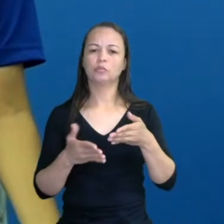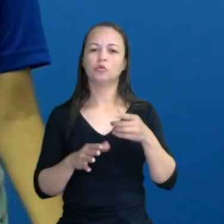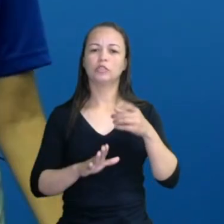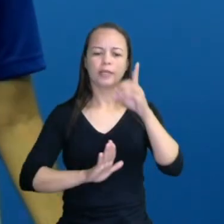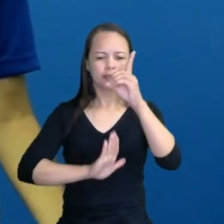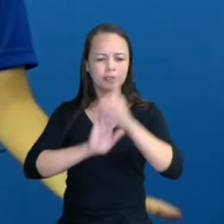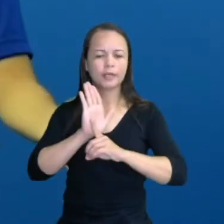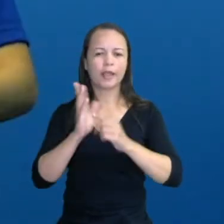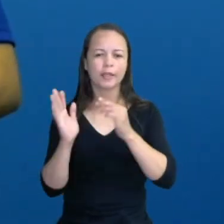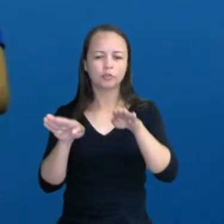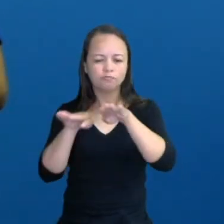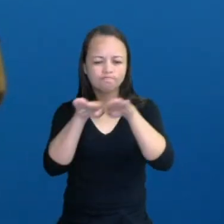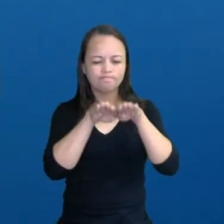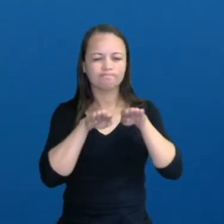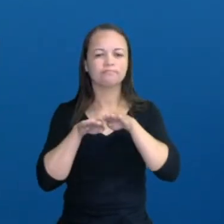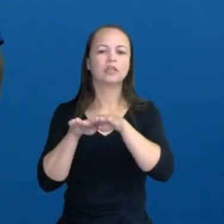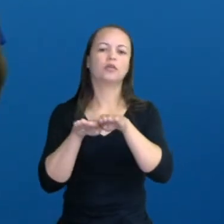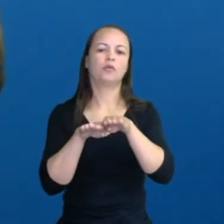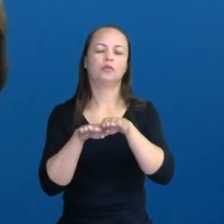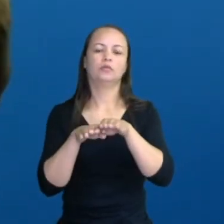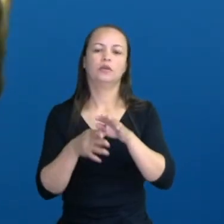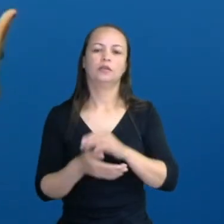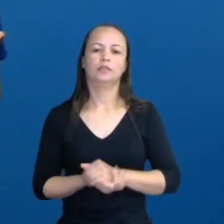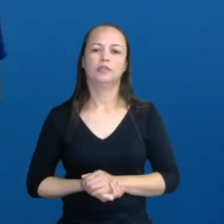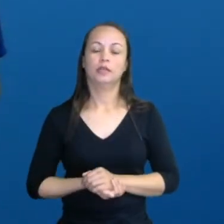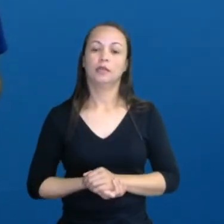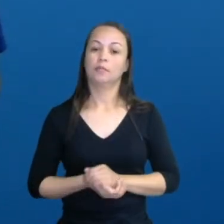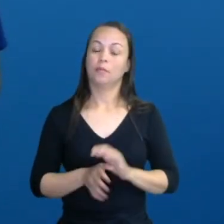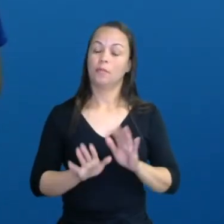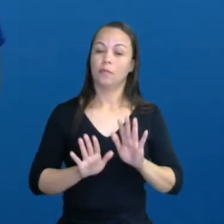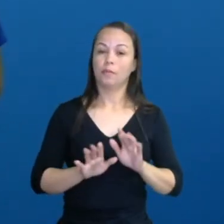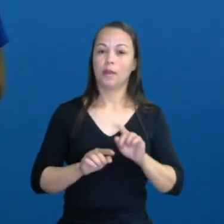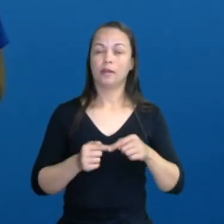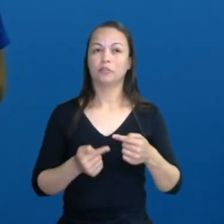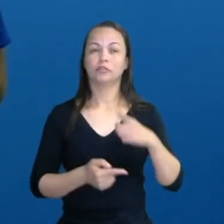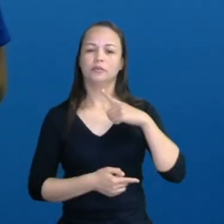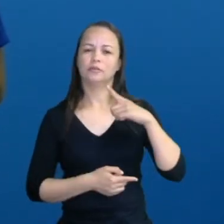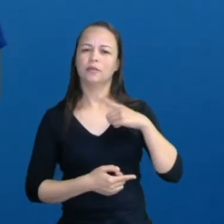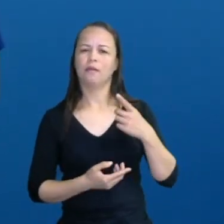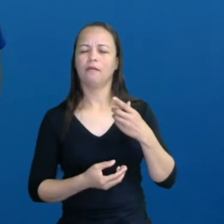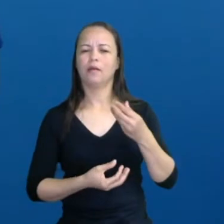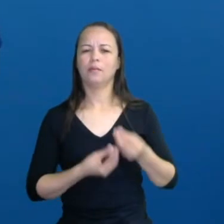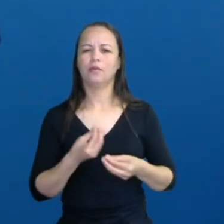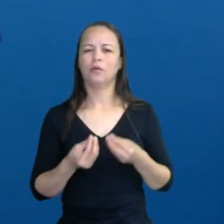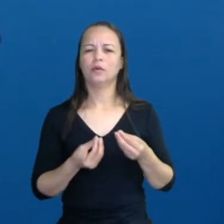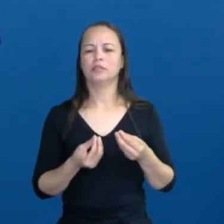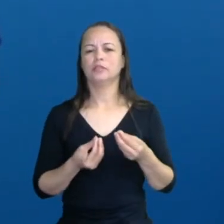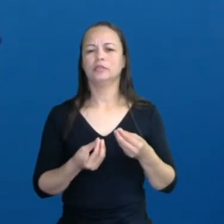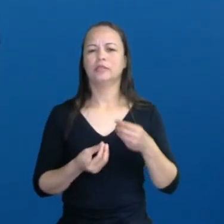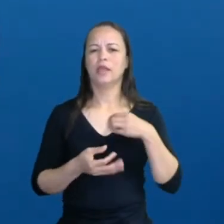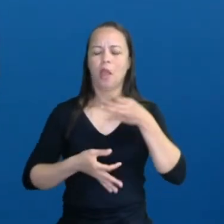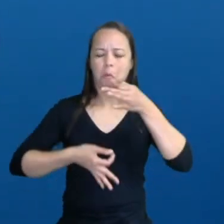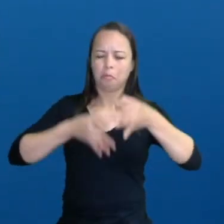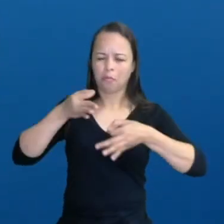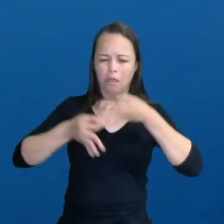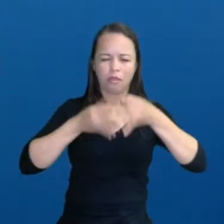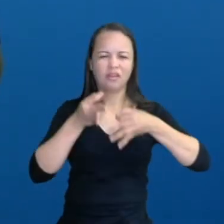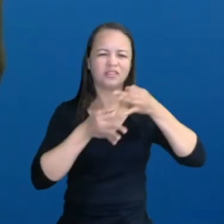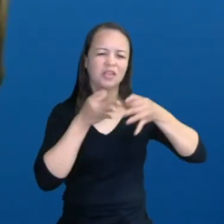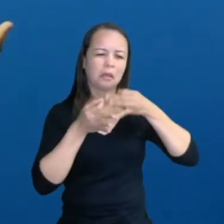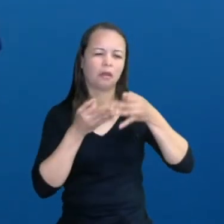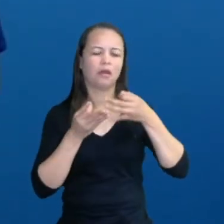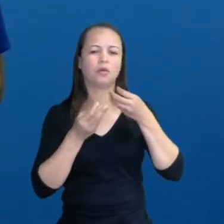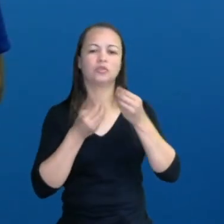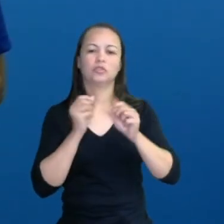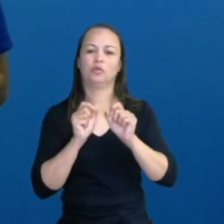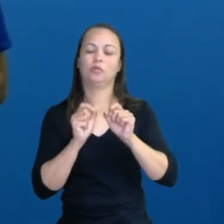igualdade. Então, por mais que tenhamos ou que existam muitas críticas em torno do